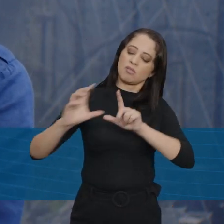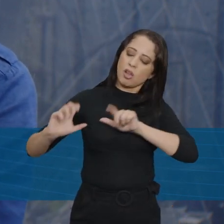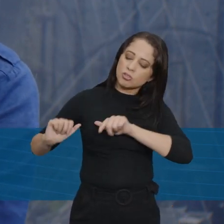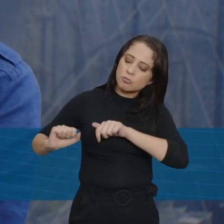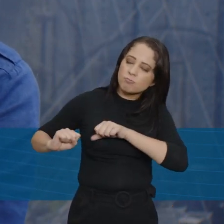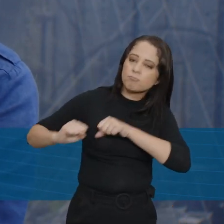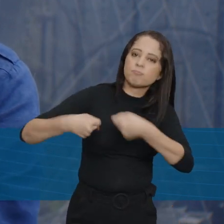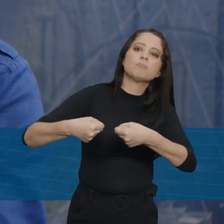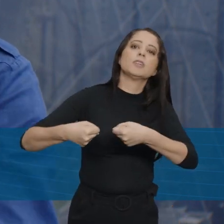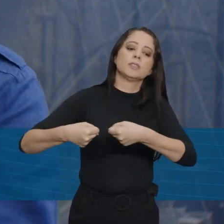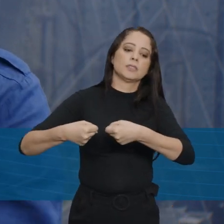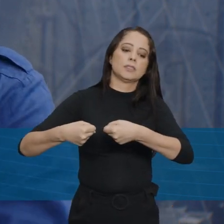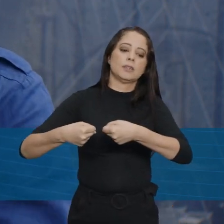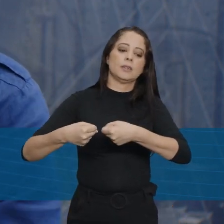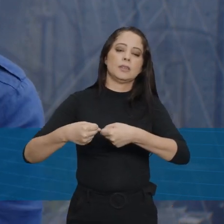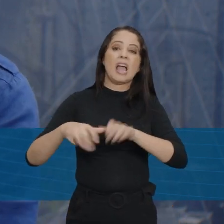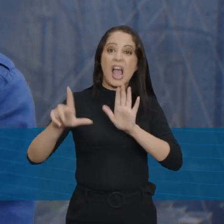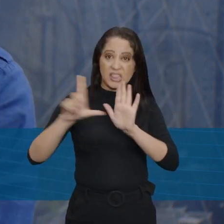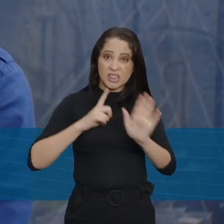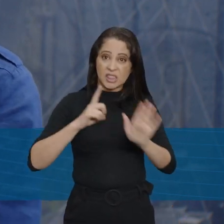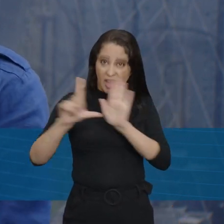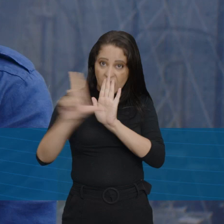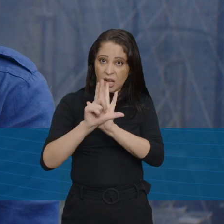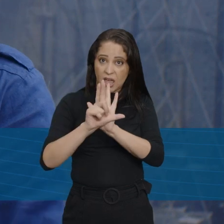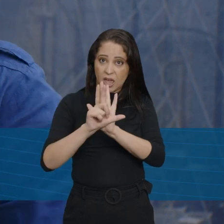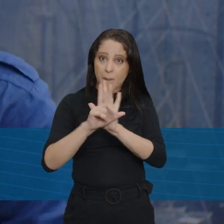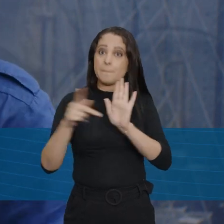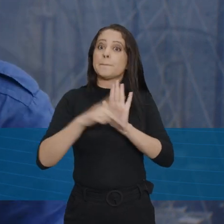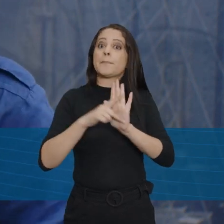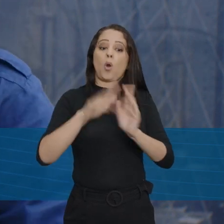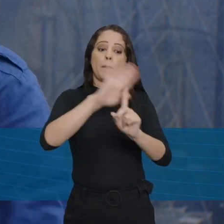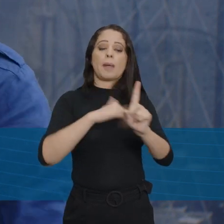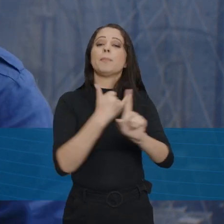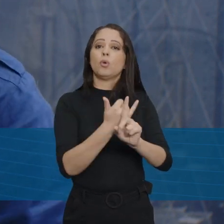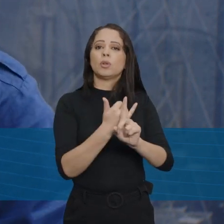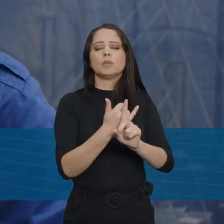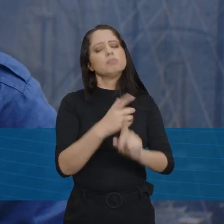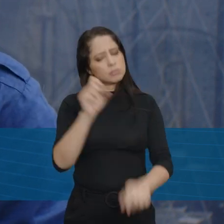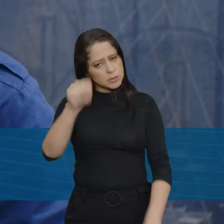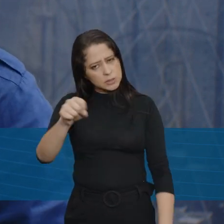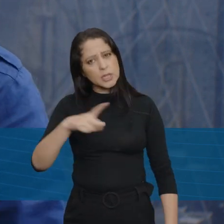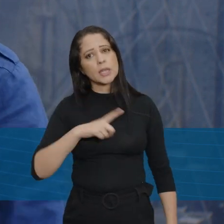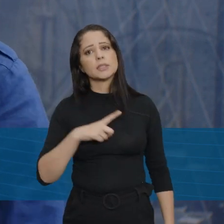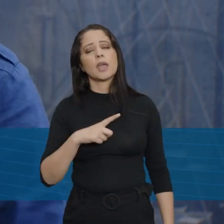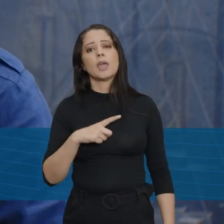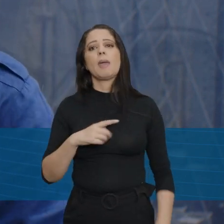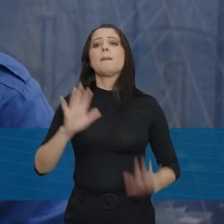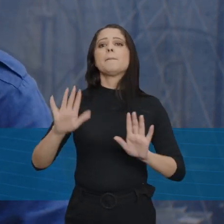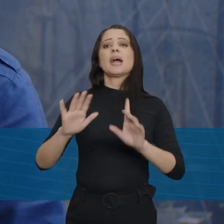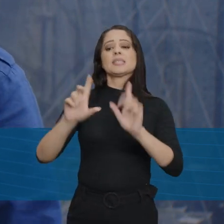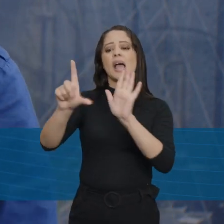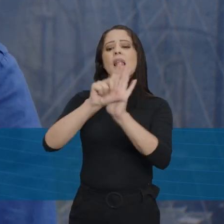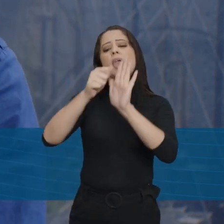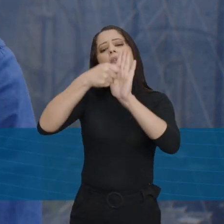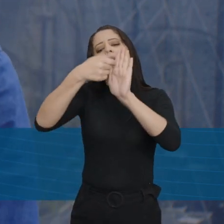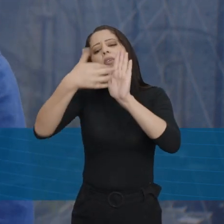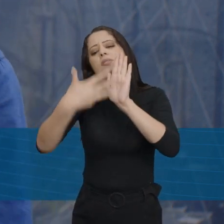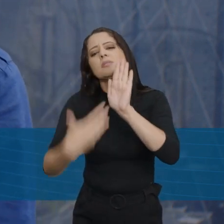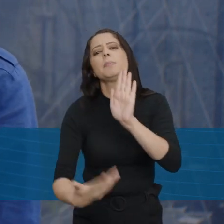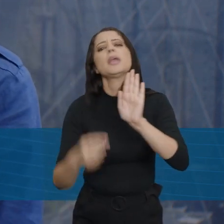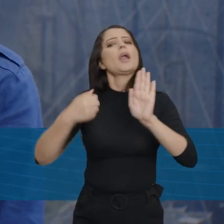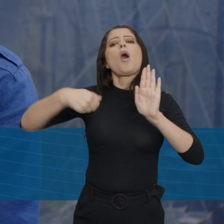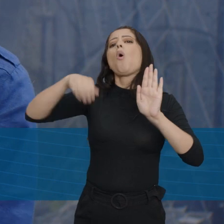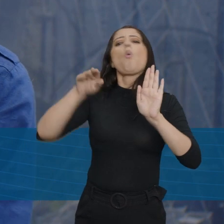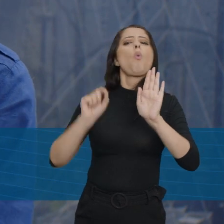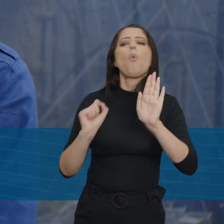nesse processo. Então, temos uma lei anti-bullying? Temos. O que ela está falando? Tem que capacitar os professores, tem